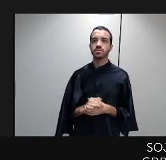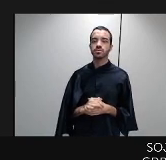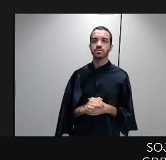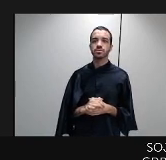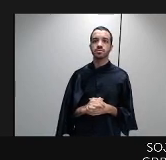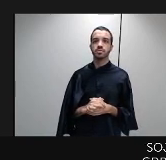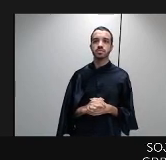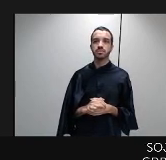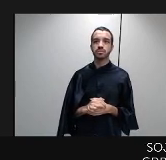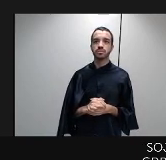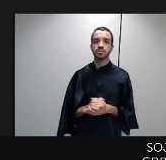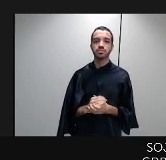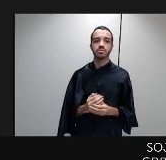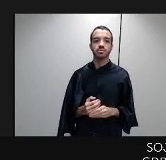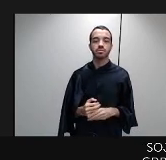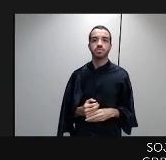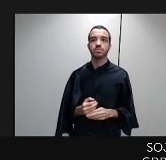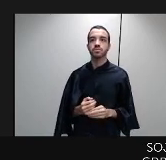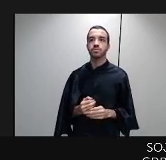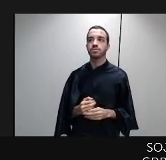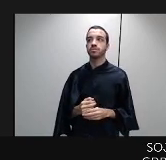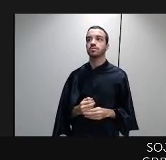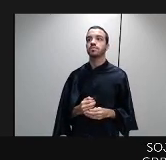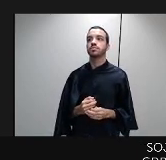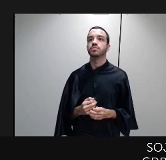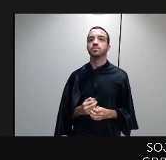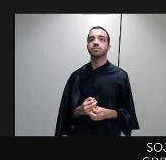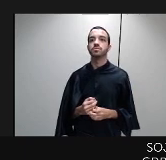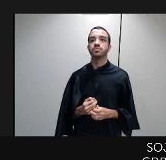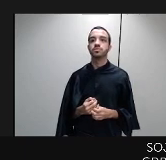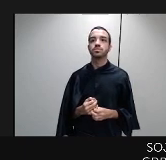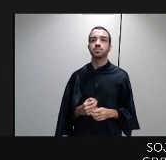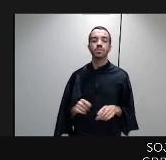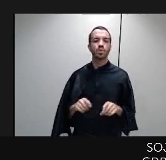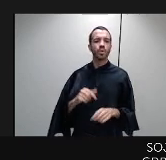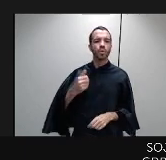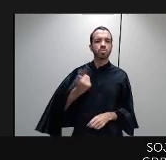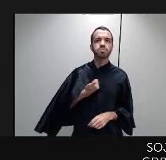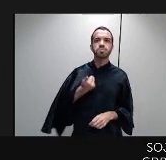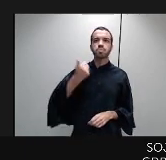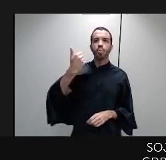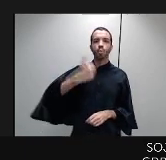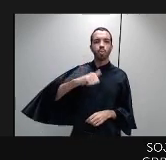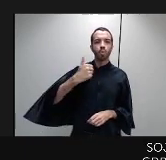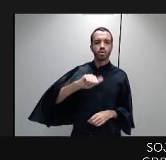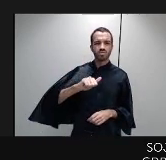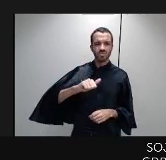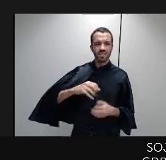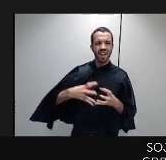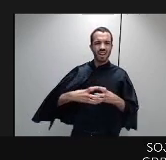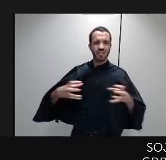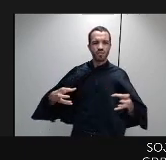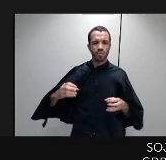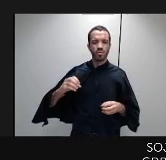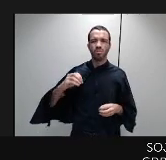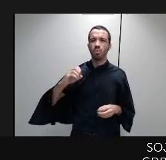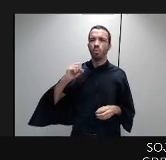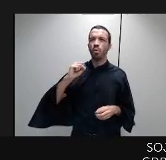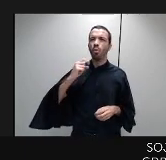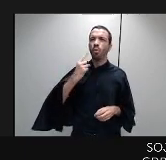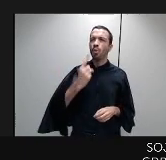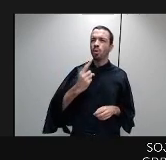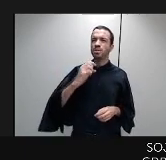passiva então eu observo que o item 11 agravo 138 30 40 São Paulo